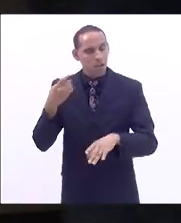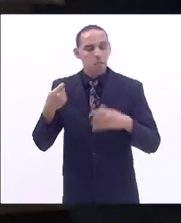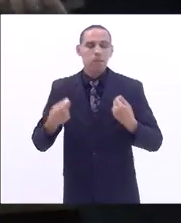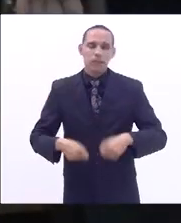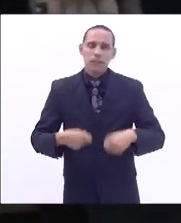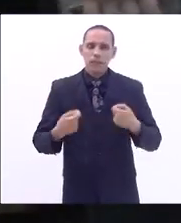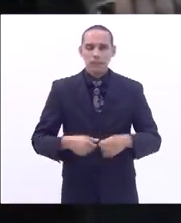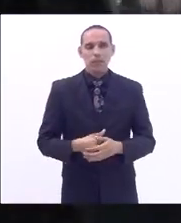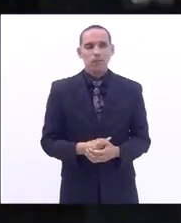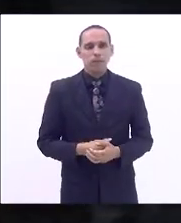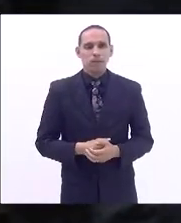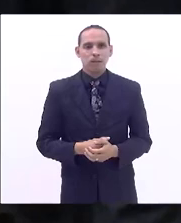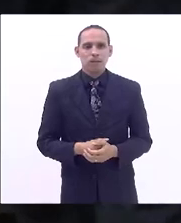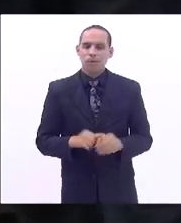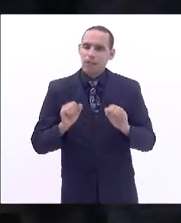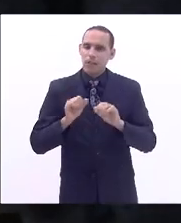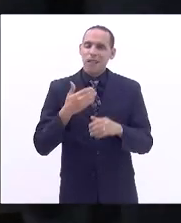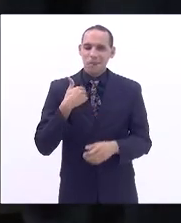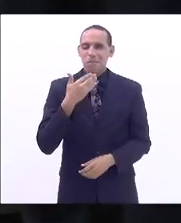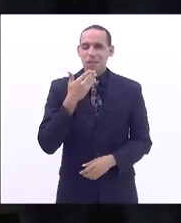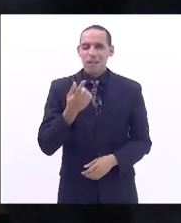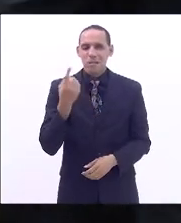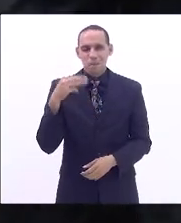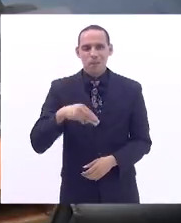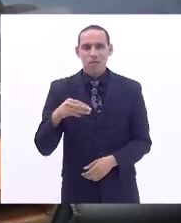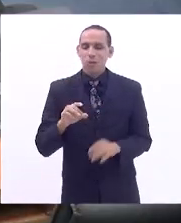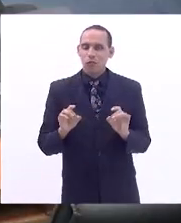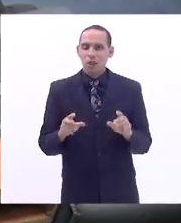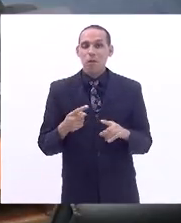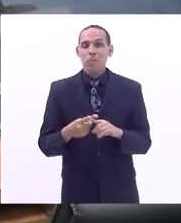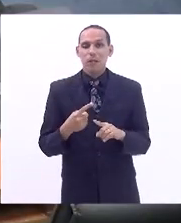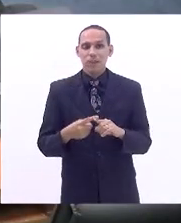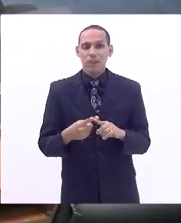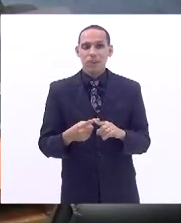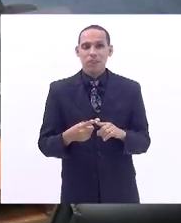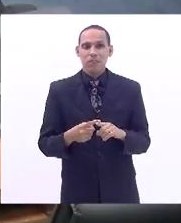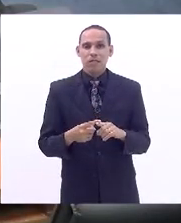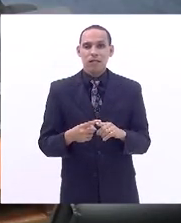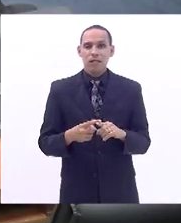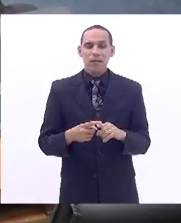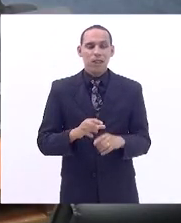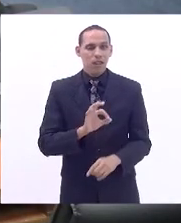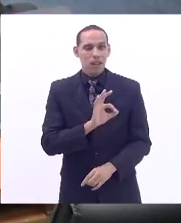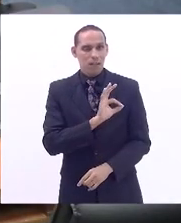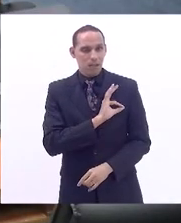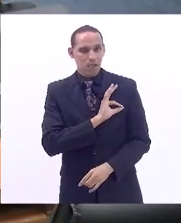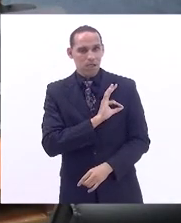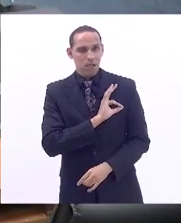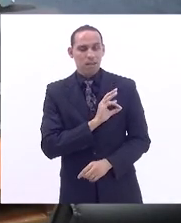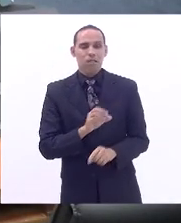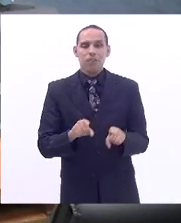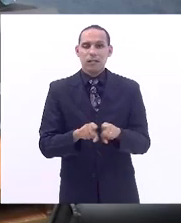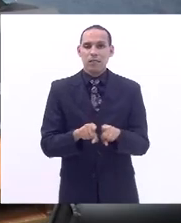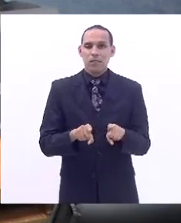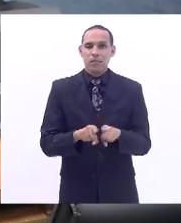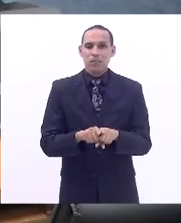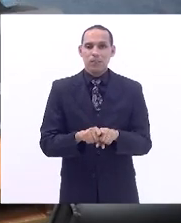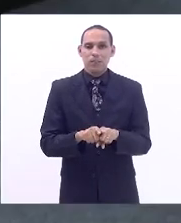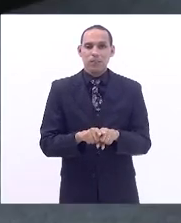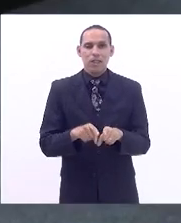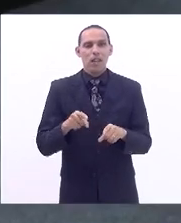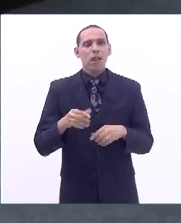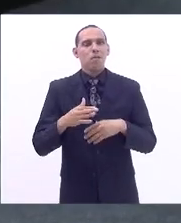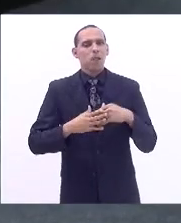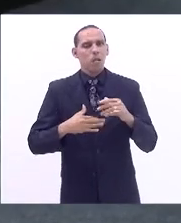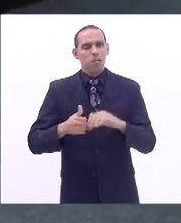claro é por isso que eu pedi apenas um minuto que tanto os delegados quantos quanto os demais